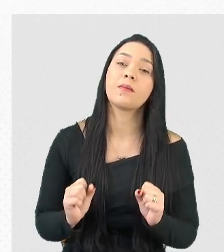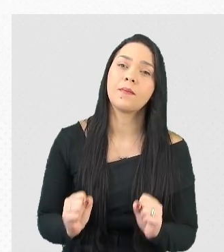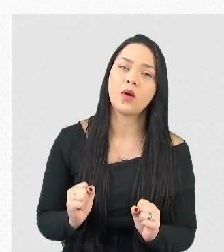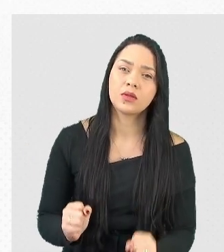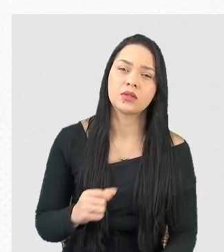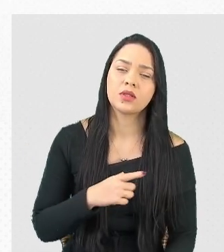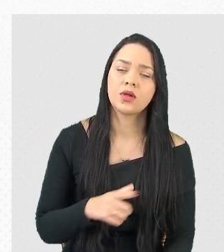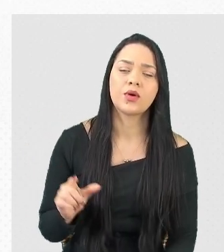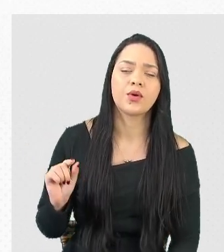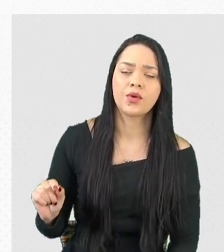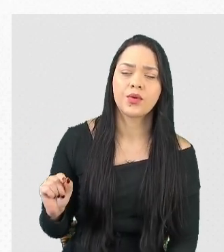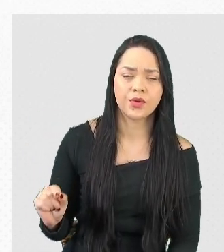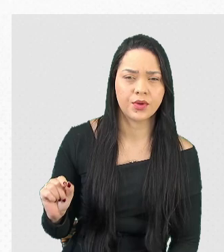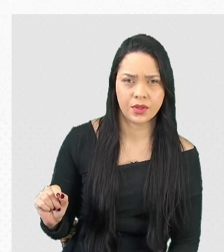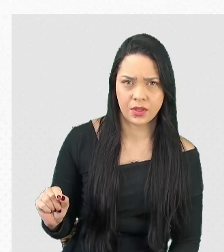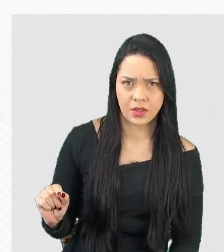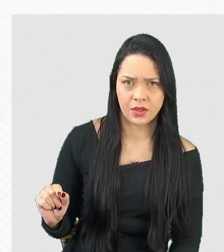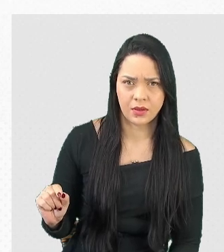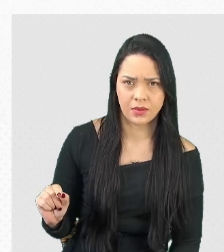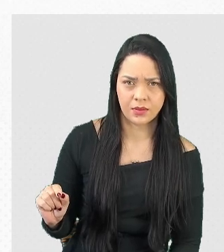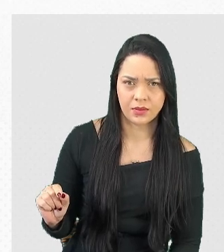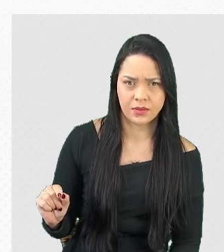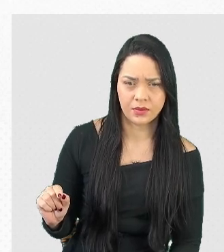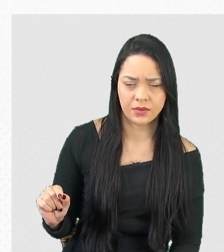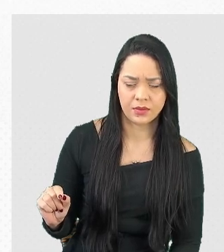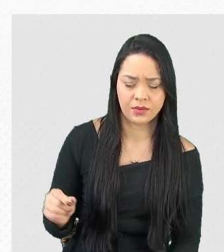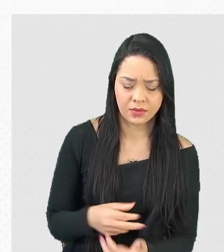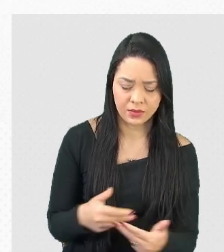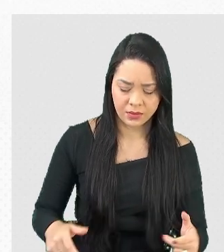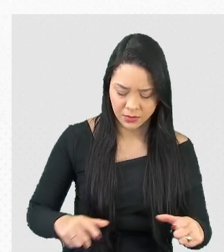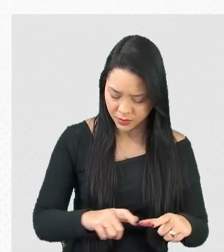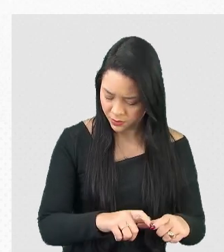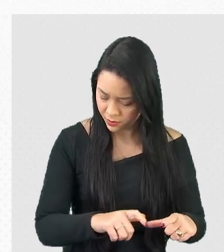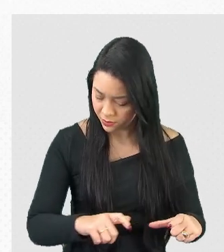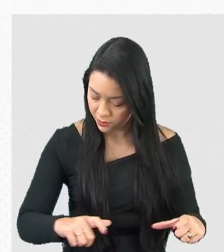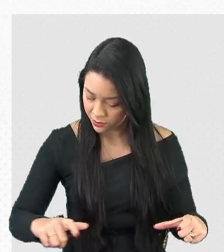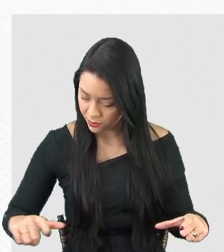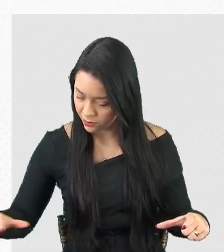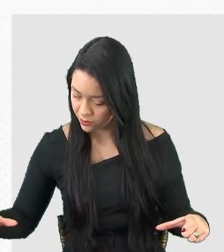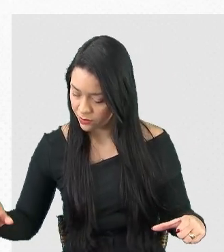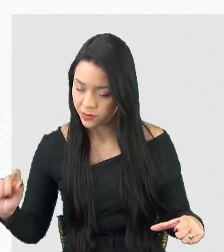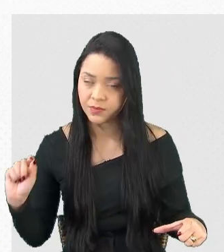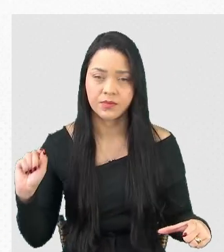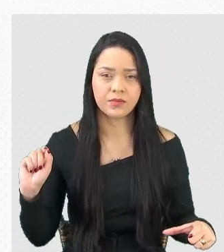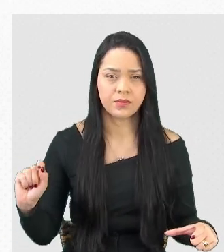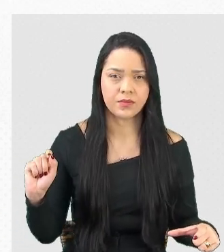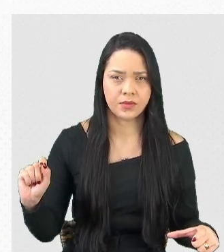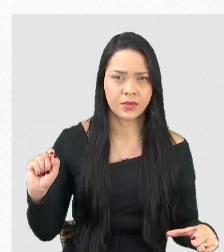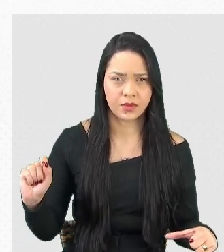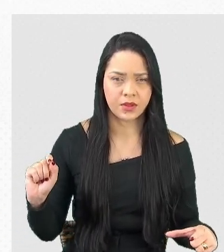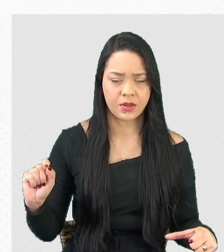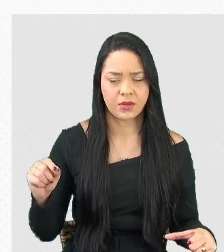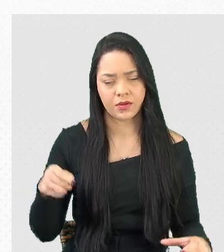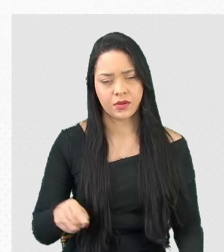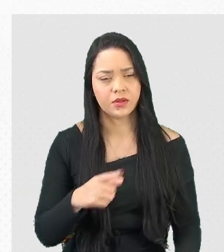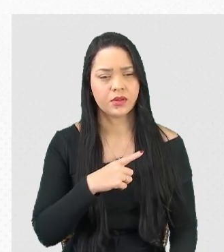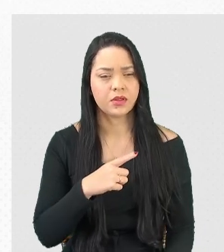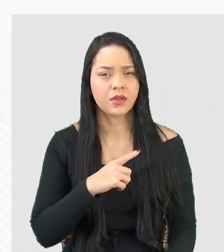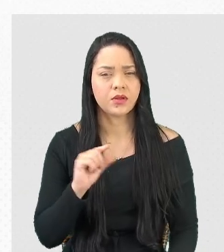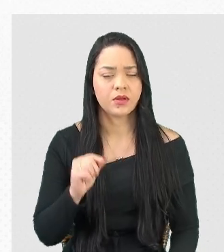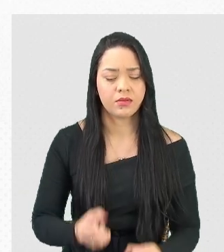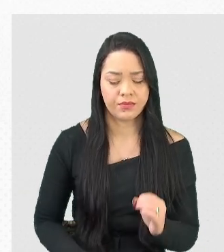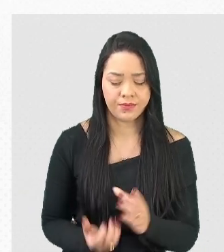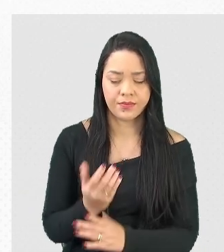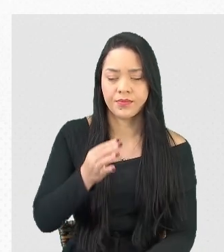ferroviárias, que isso até chega, por exemplo, quando você tem a produção de café no Brasil, você vai utilizar-se